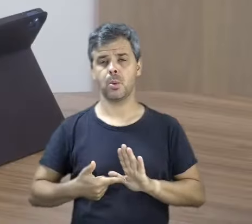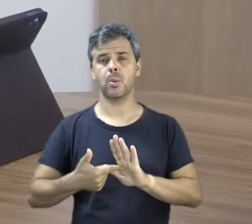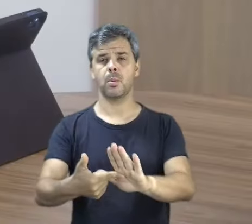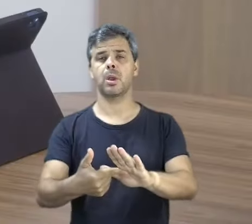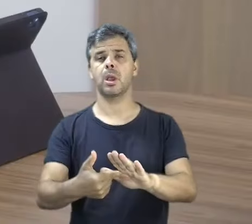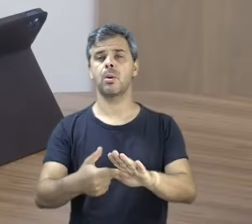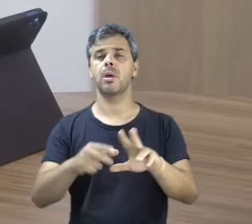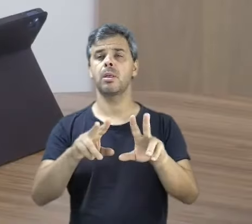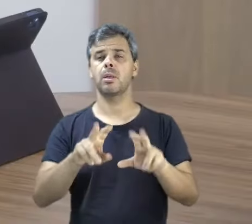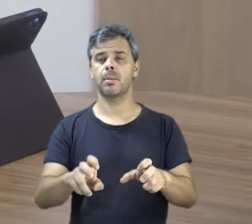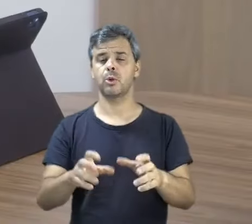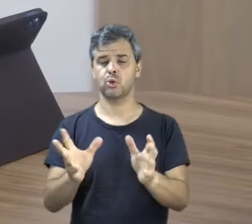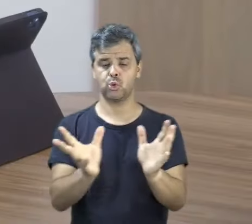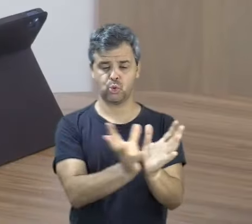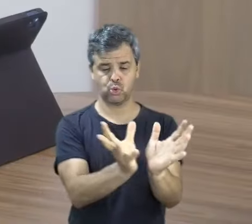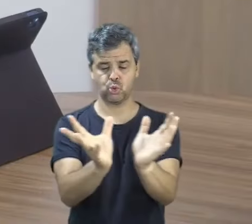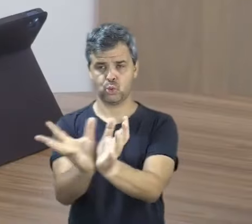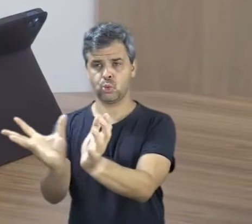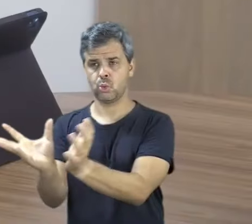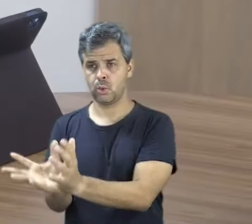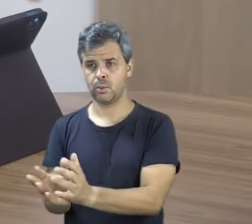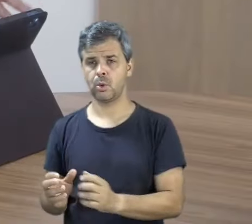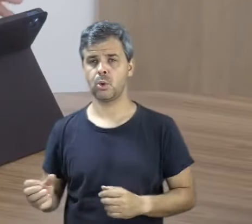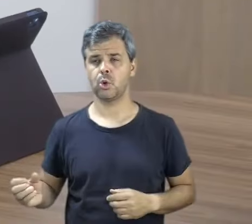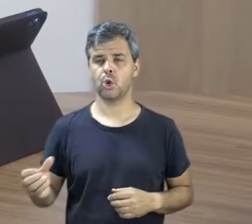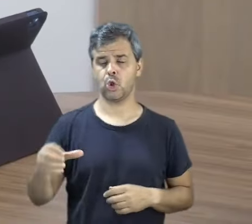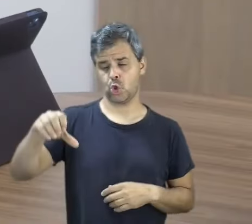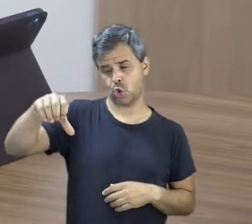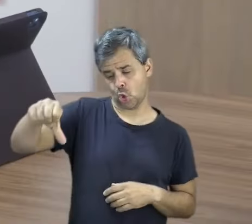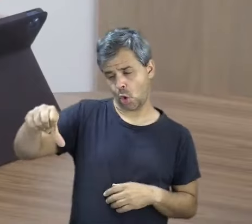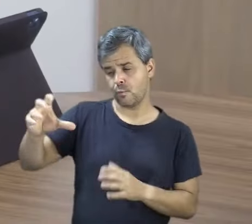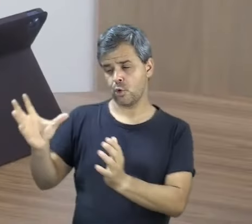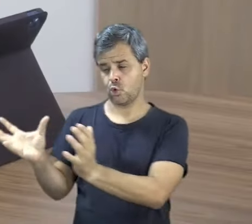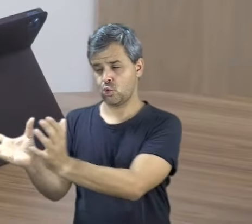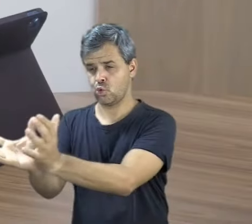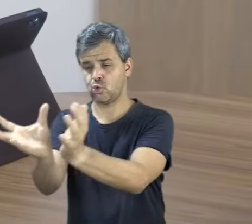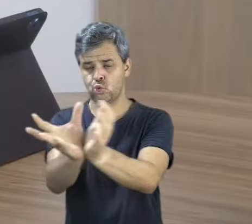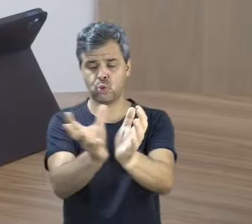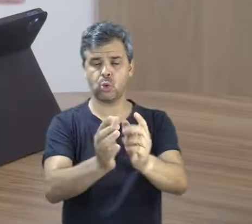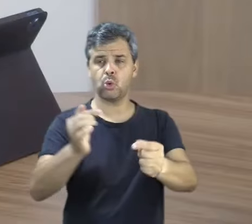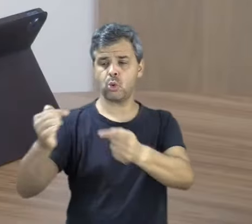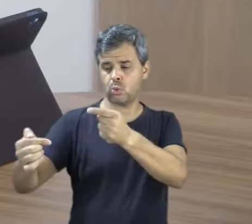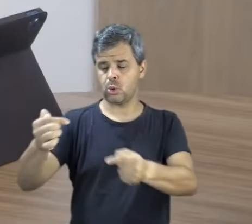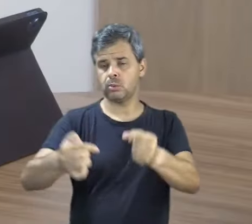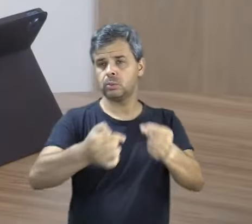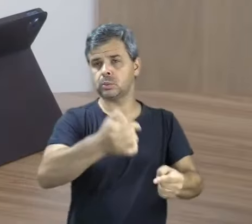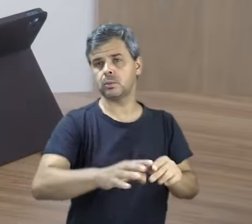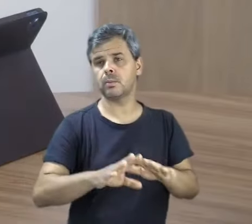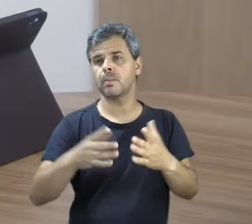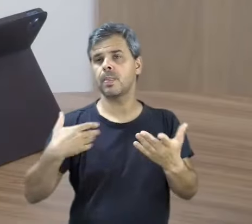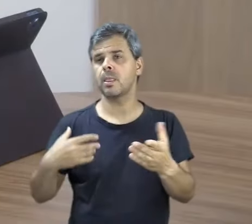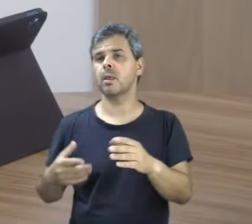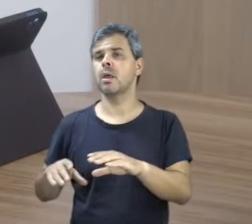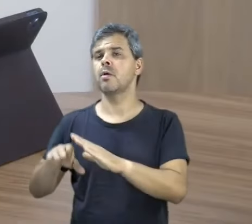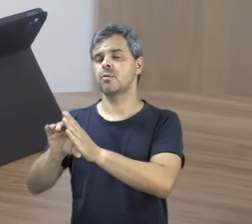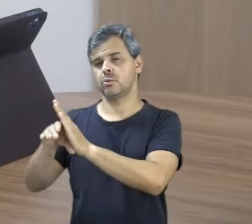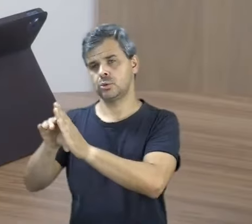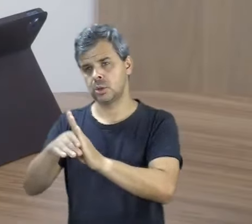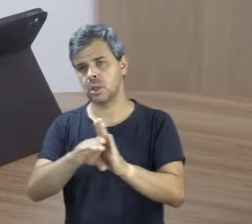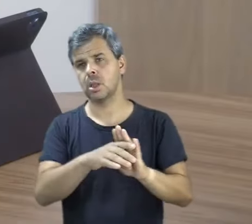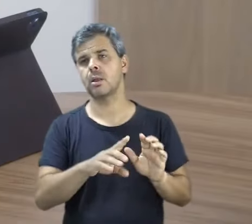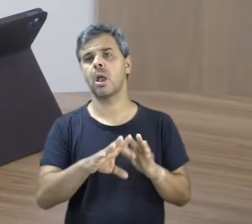alguns temas dos grupos, né? Dos 9 grupos que a gente discutiu, que a gente debateu, que foi